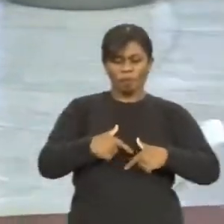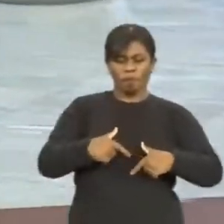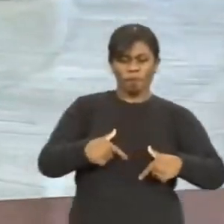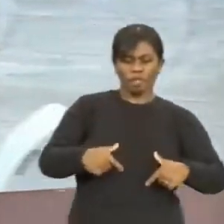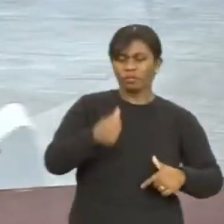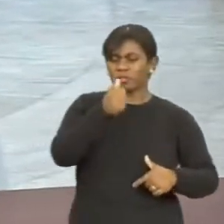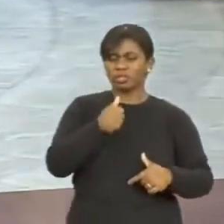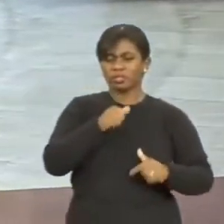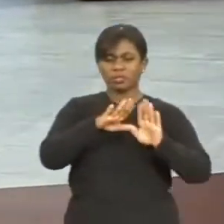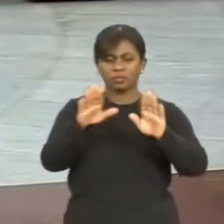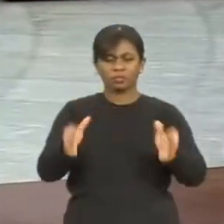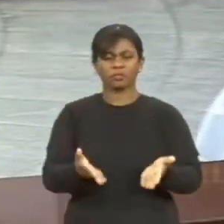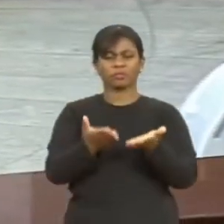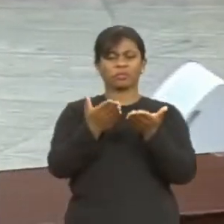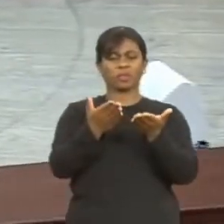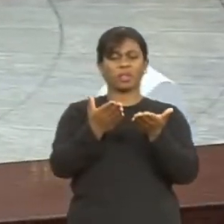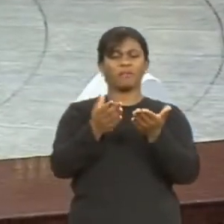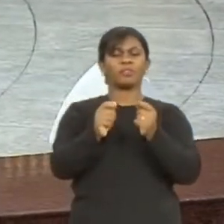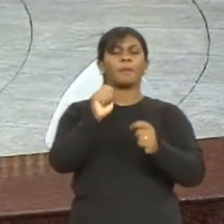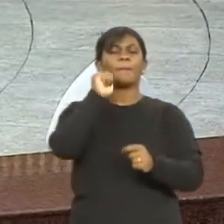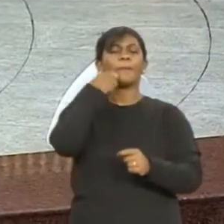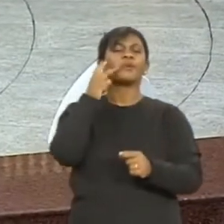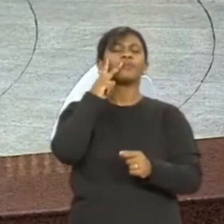Vai ser a Santa Ceia da luta com